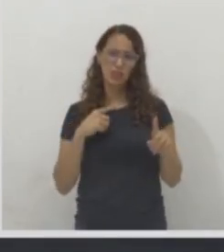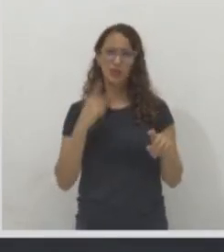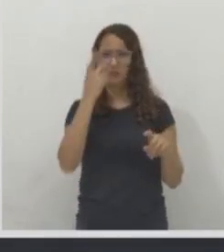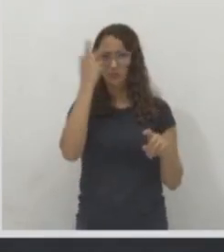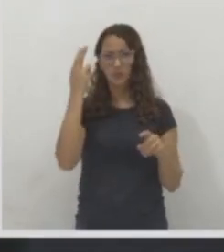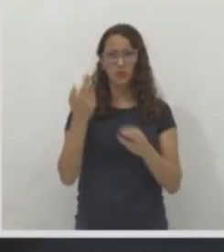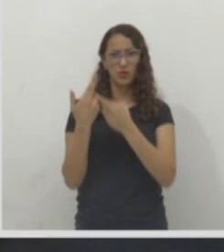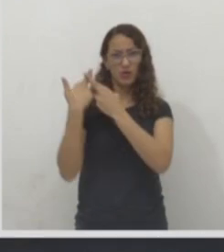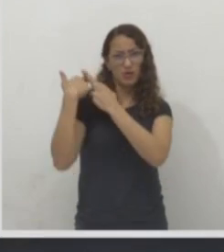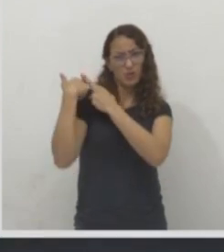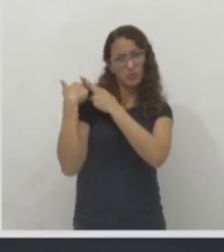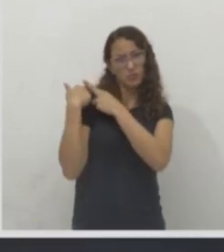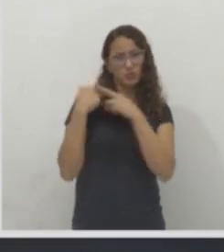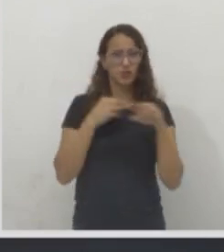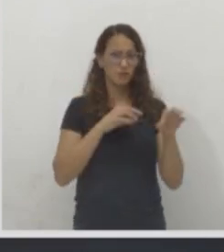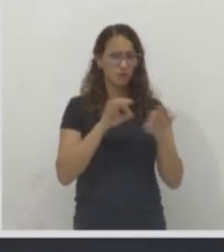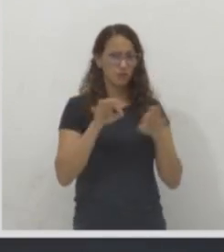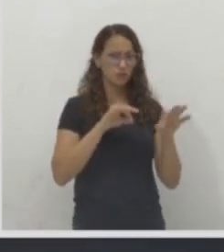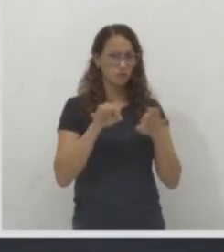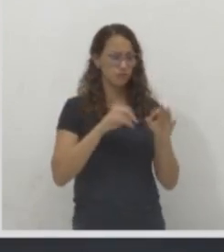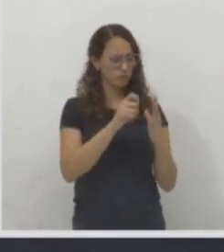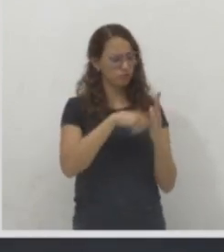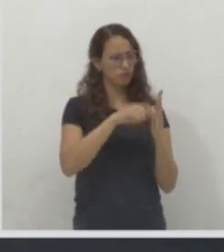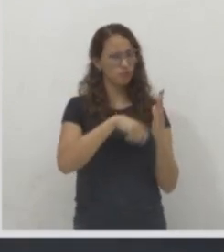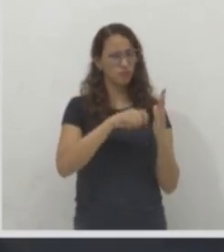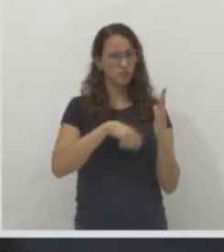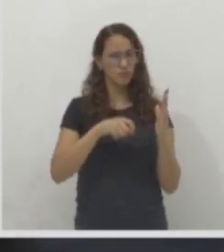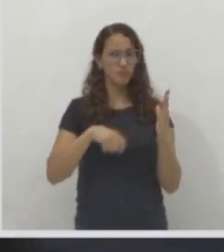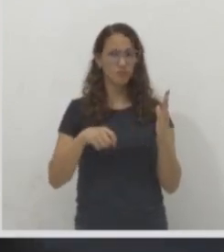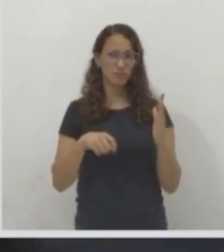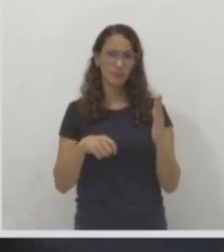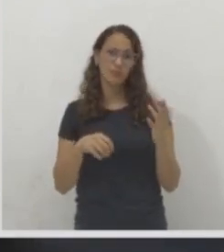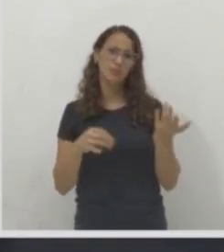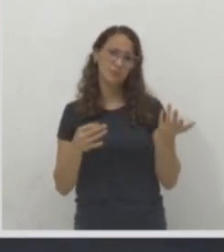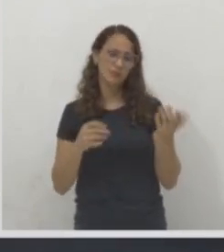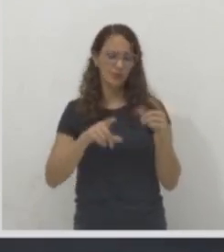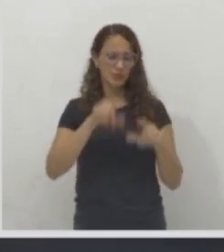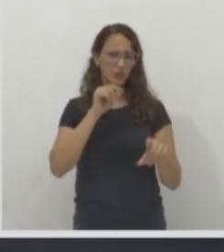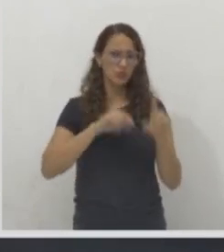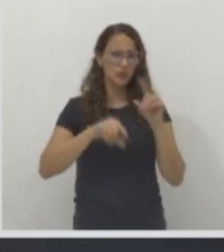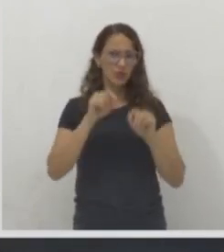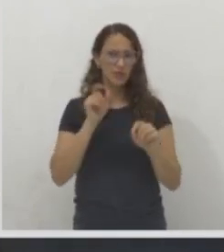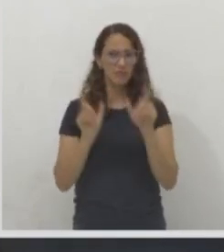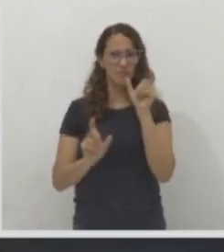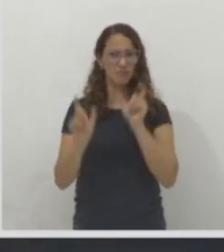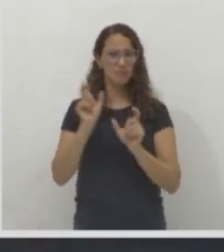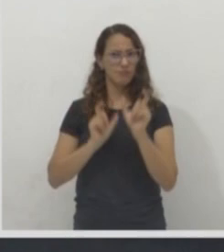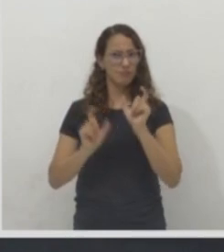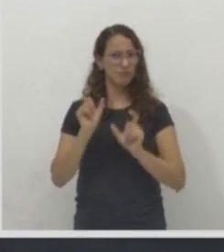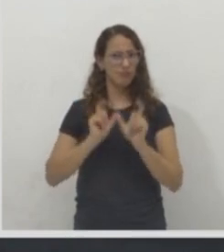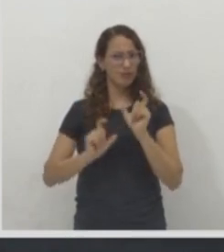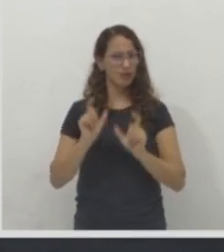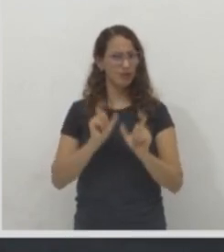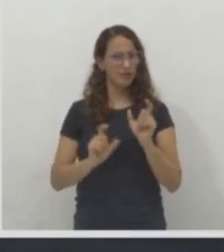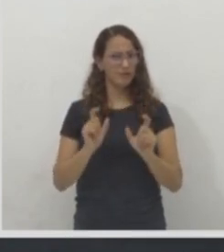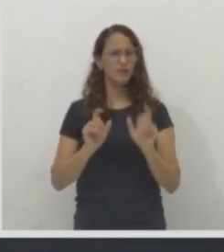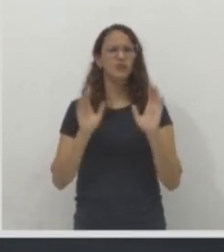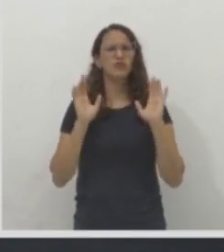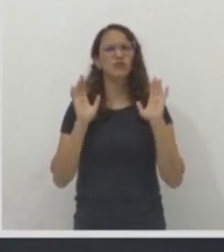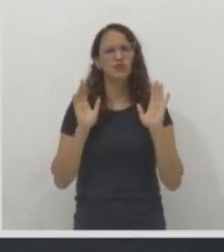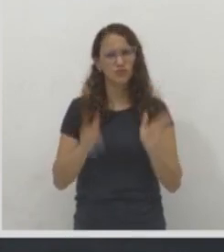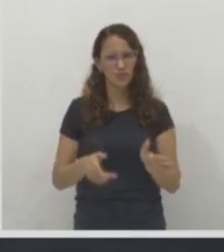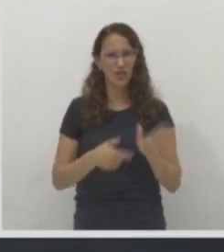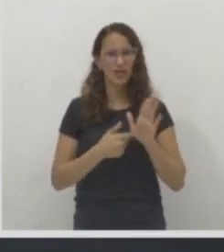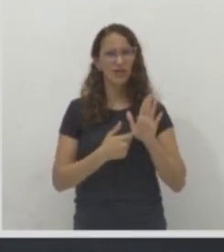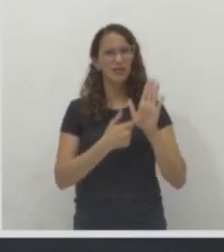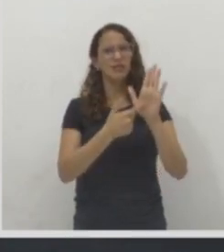alguma forma, no momento de se expressar, vai fazer uma seleção de palavras, e essa seleção de palavras dele já vai